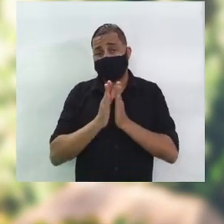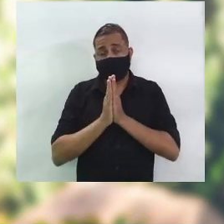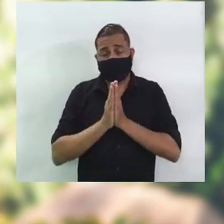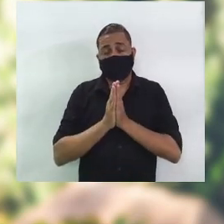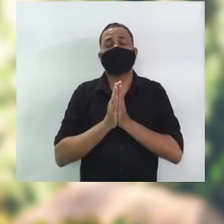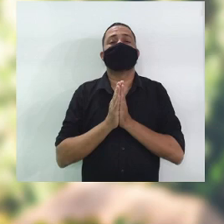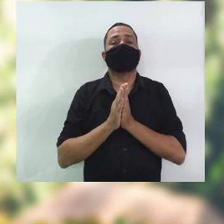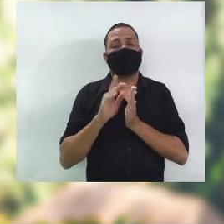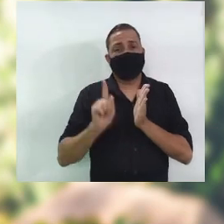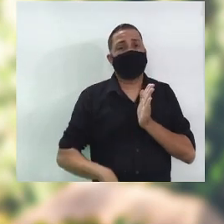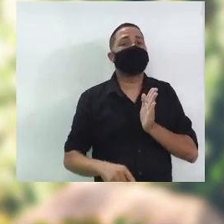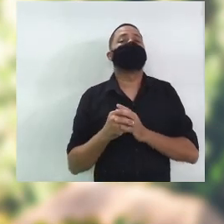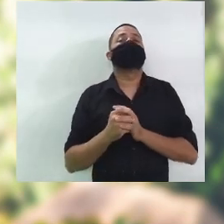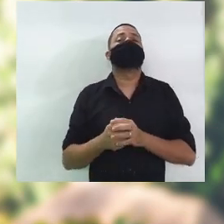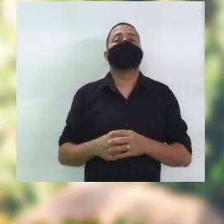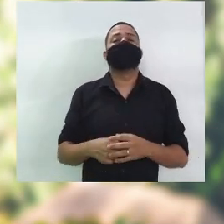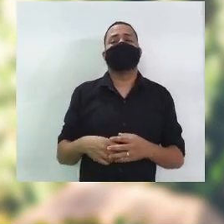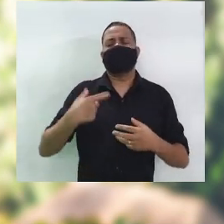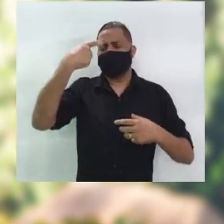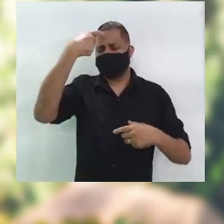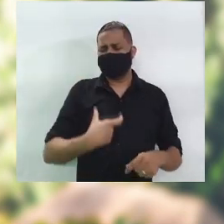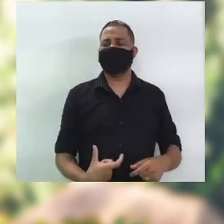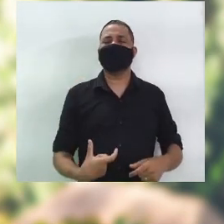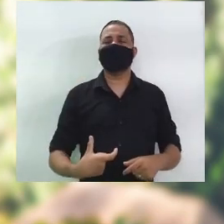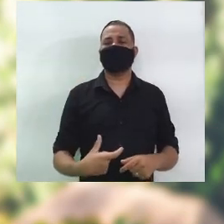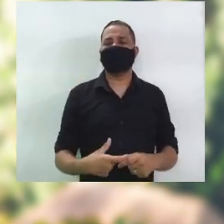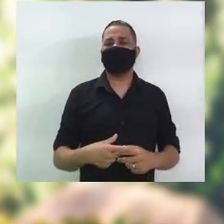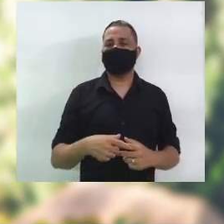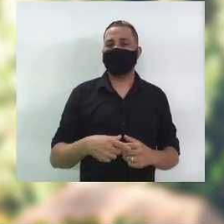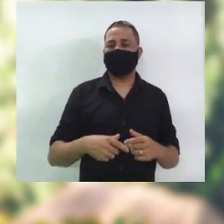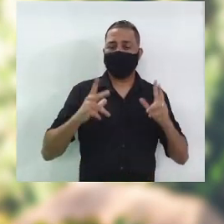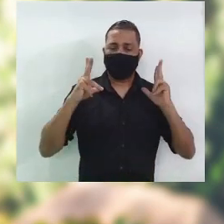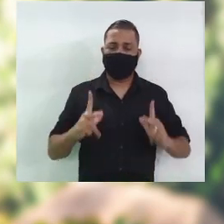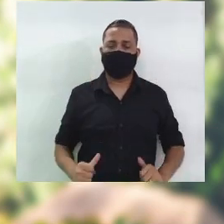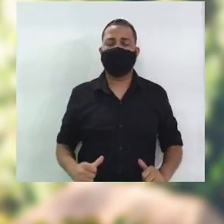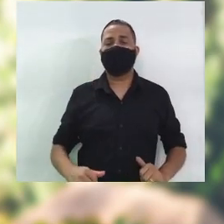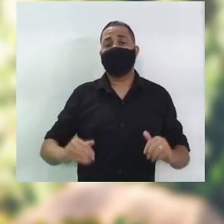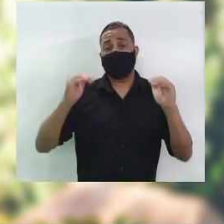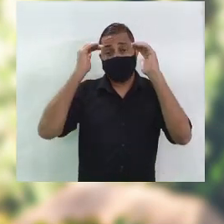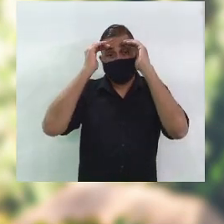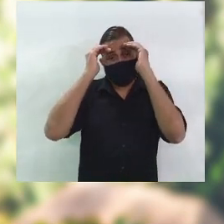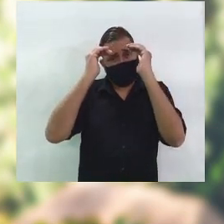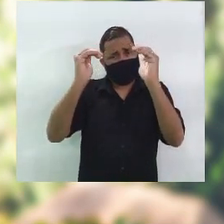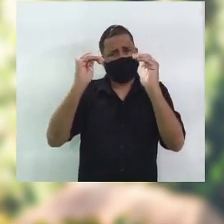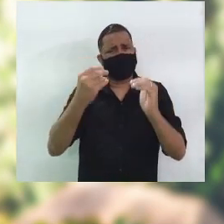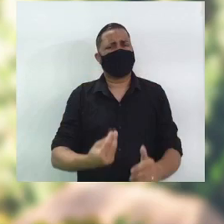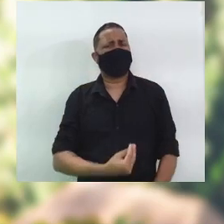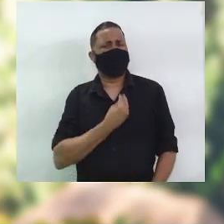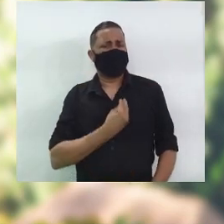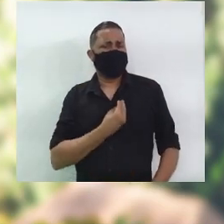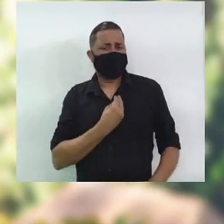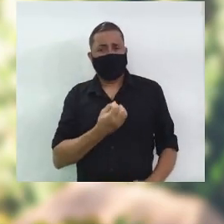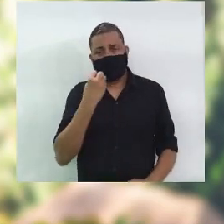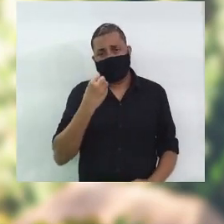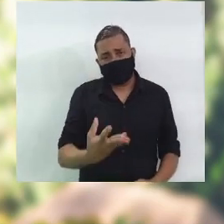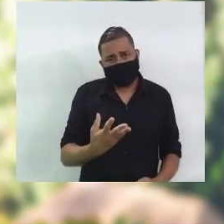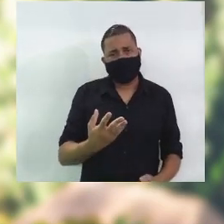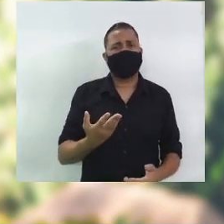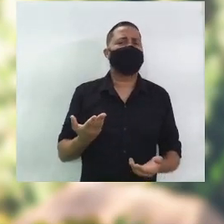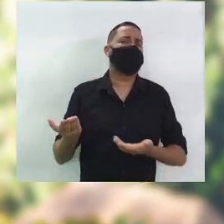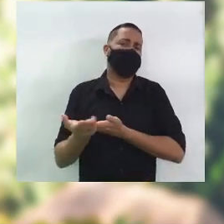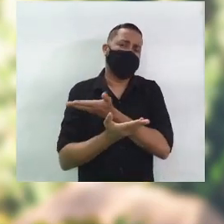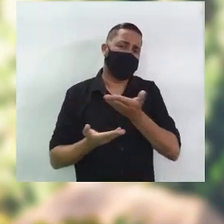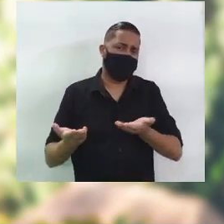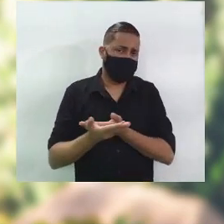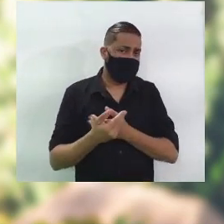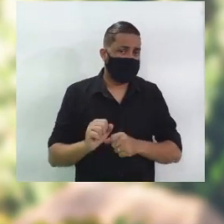justamente isso, essa questão da dignidade do ser humano, o respeito, conviver bem com o outro.